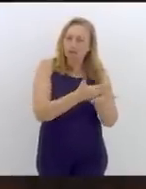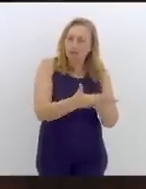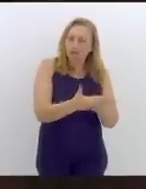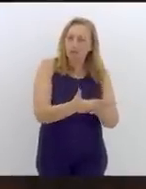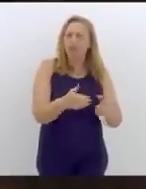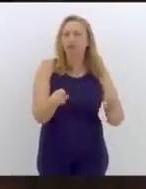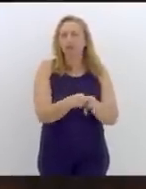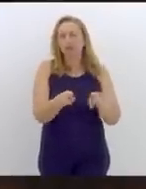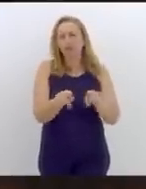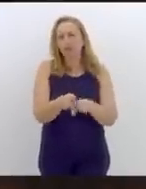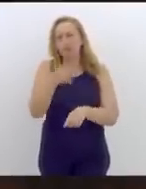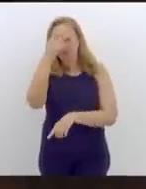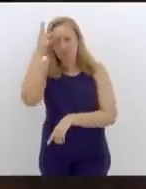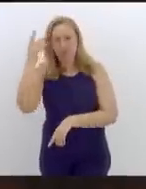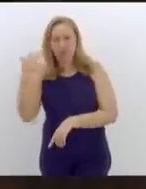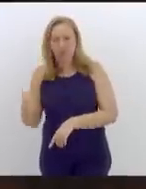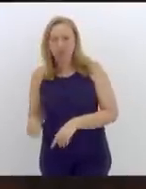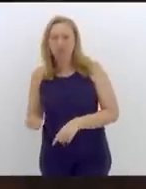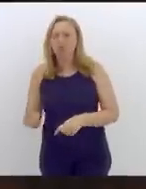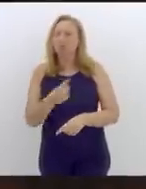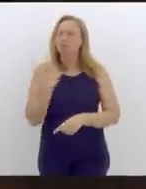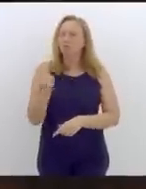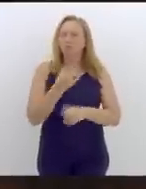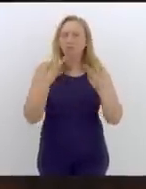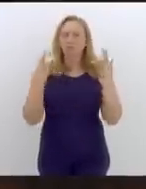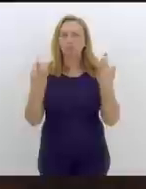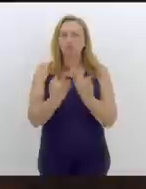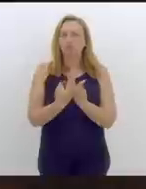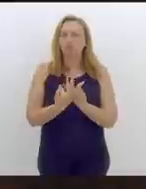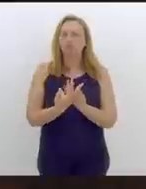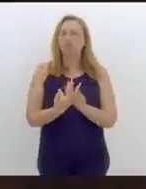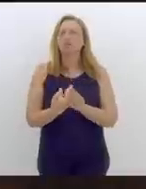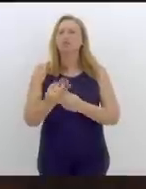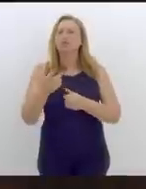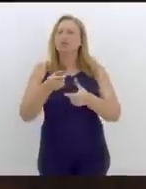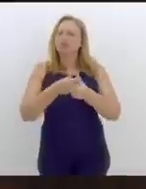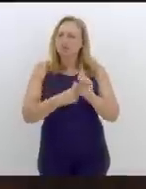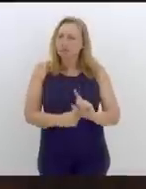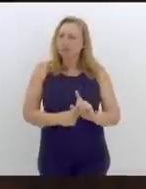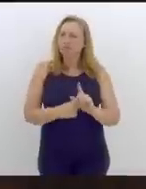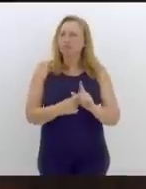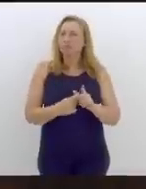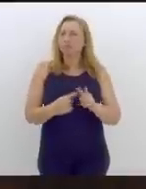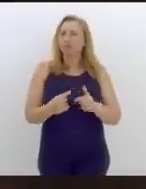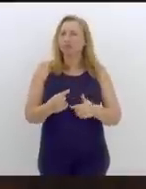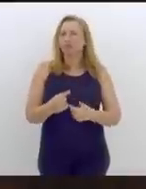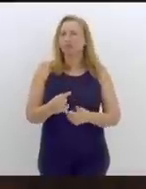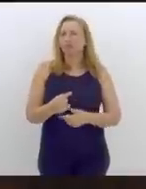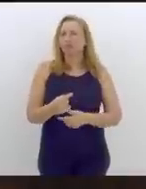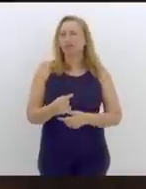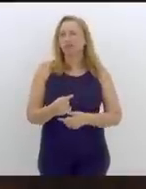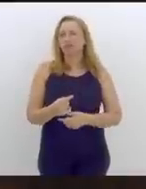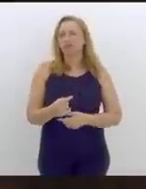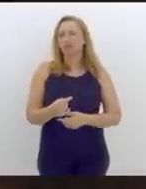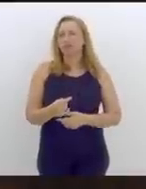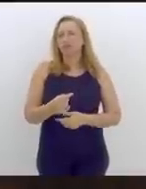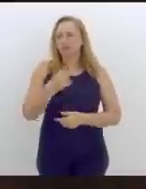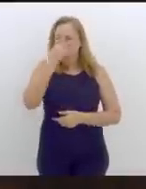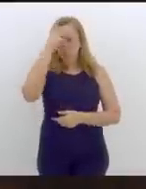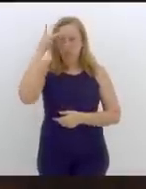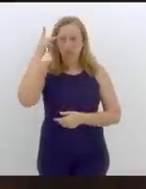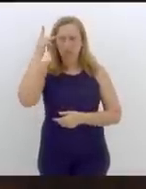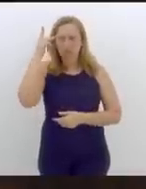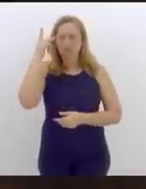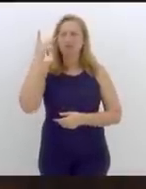porque nós como como família nós dependemos dos ativos ter postura para garantir